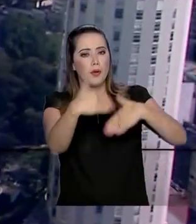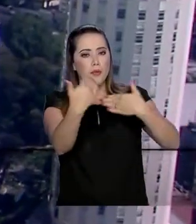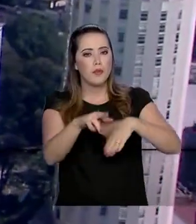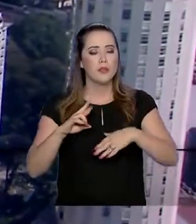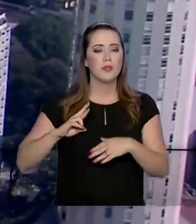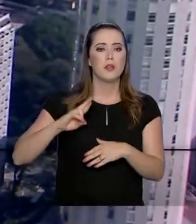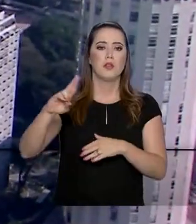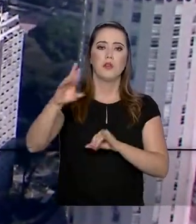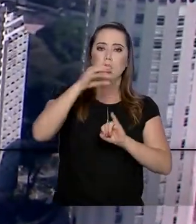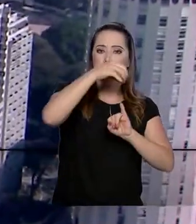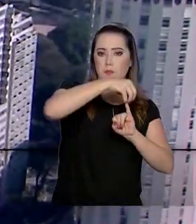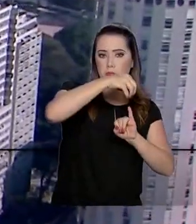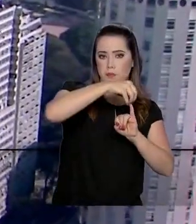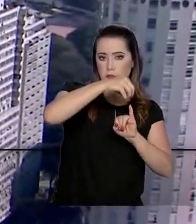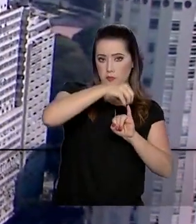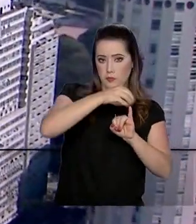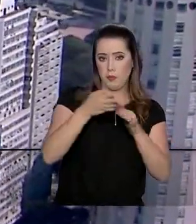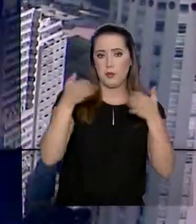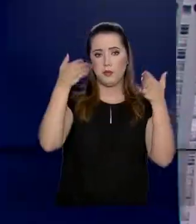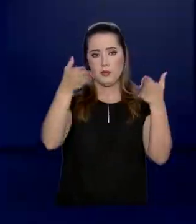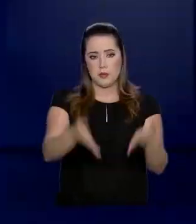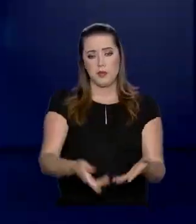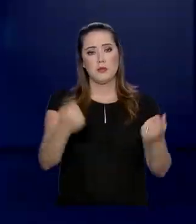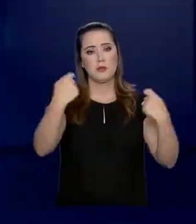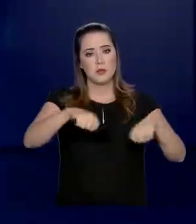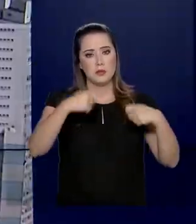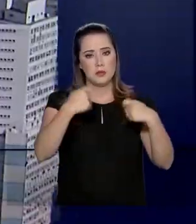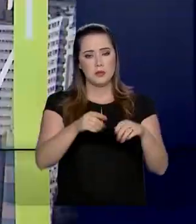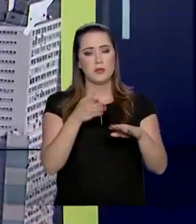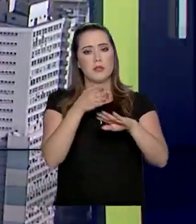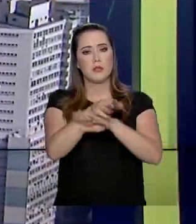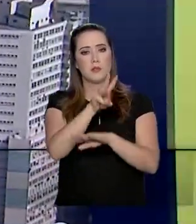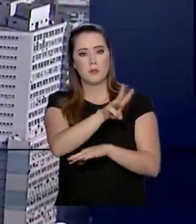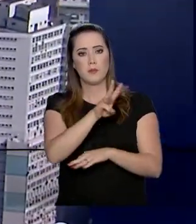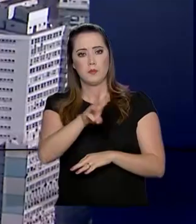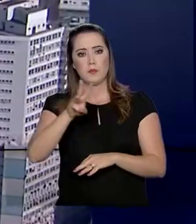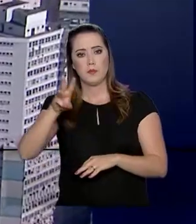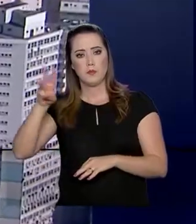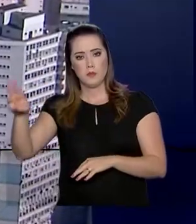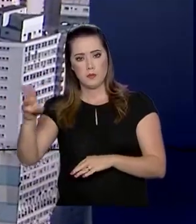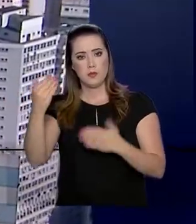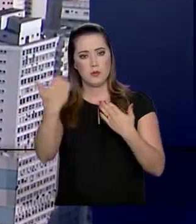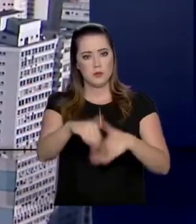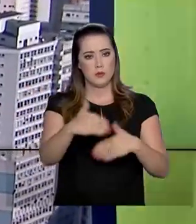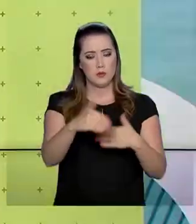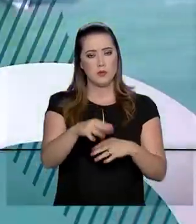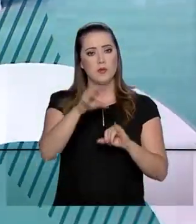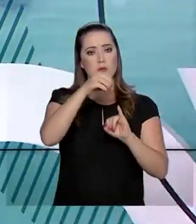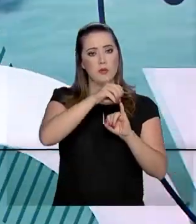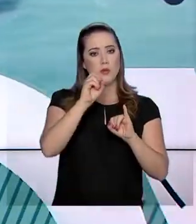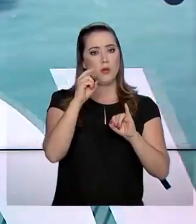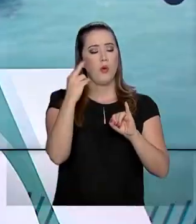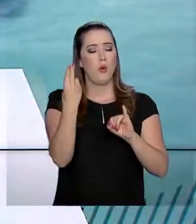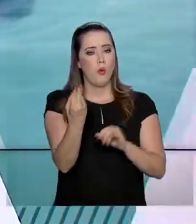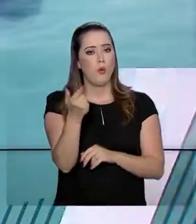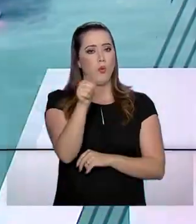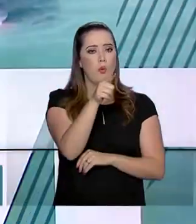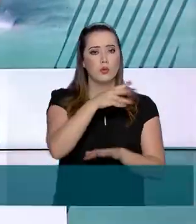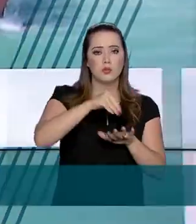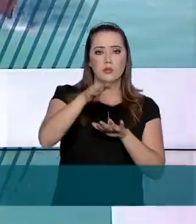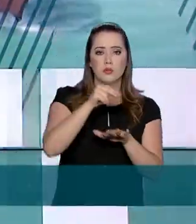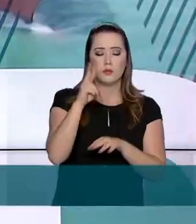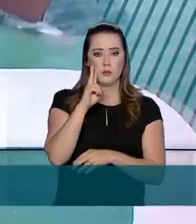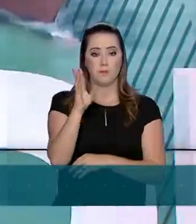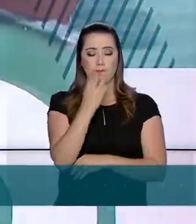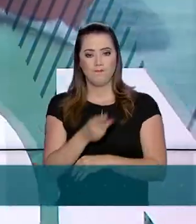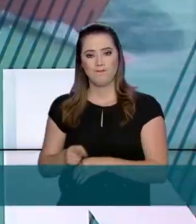representando o inep para participar é preciso se cadastrar na rede nacional de certificadores outras informações no site